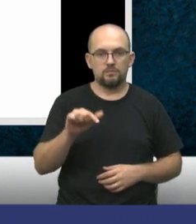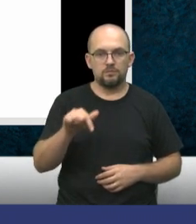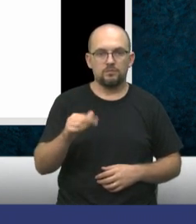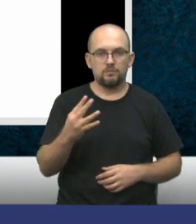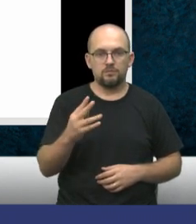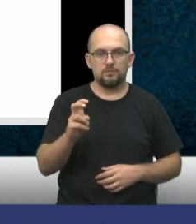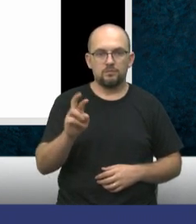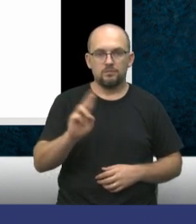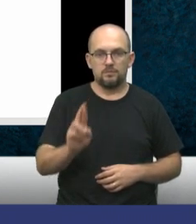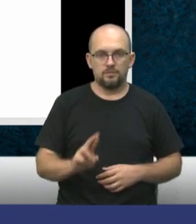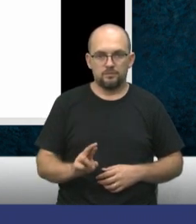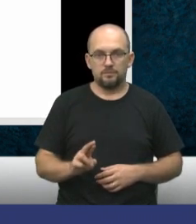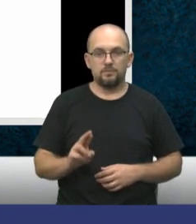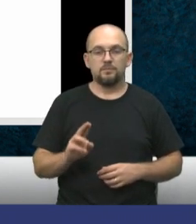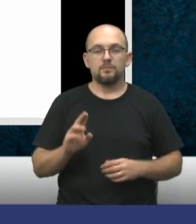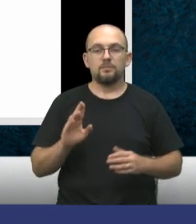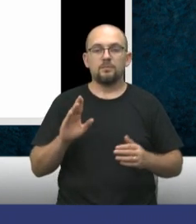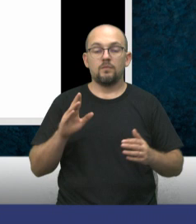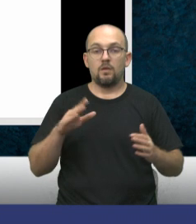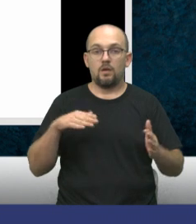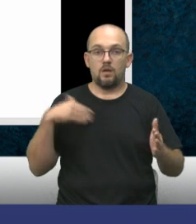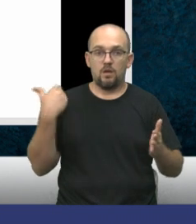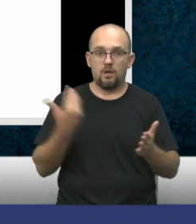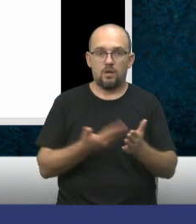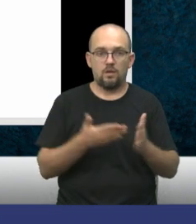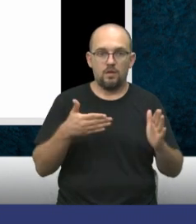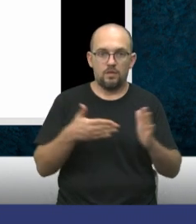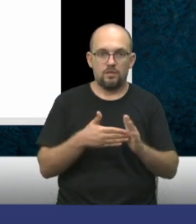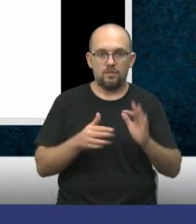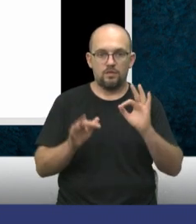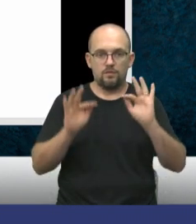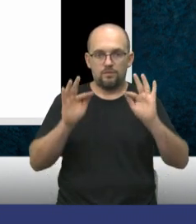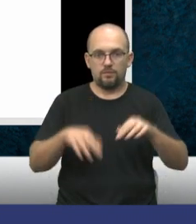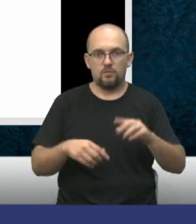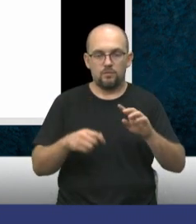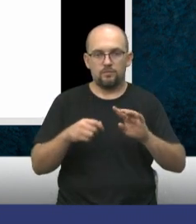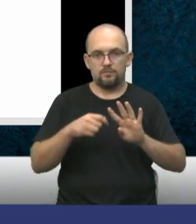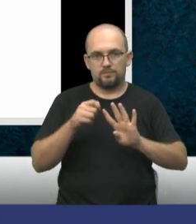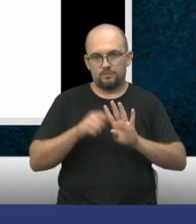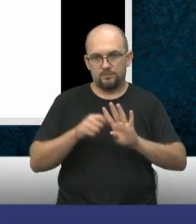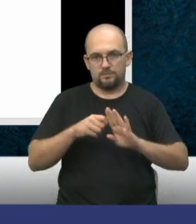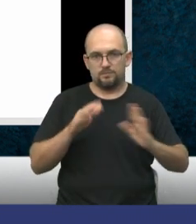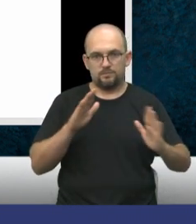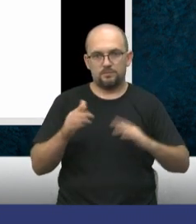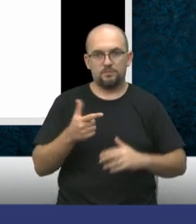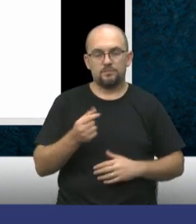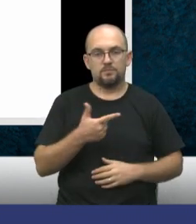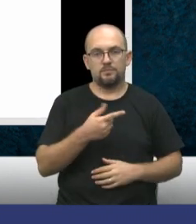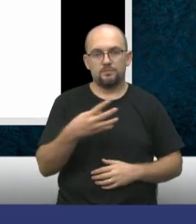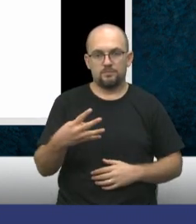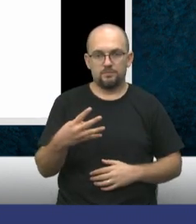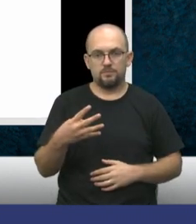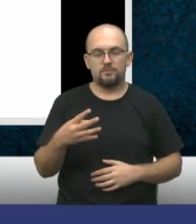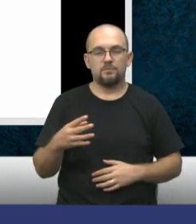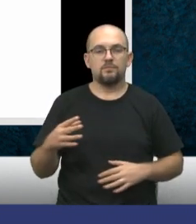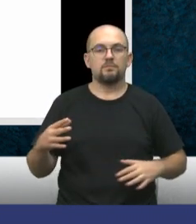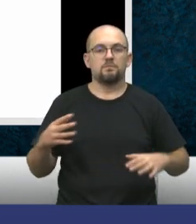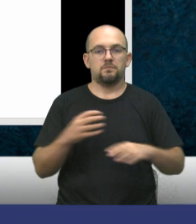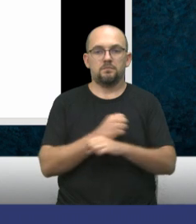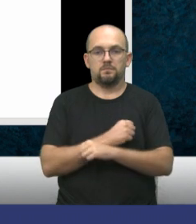222.079.745. Até o final do primeiro quadrimestre do ano de 2024, foi